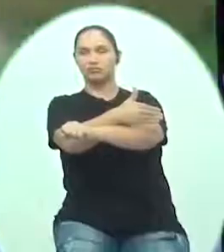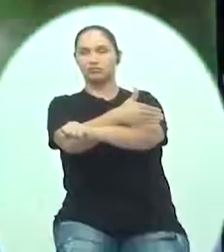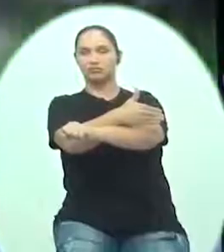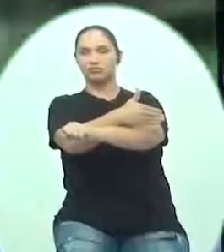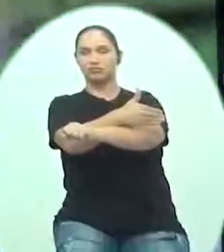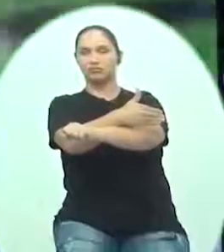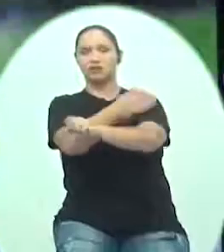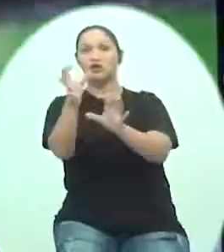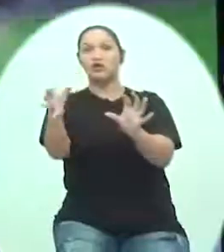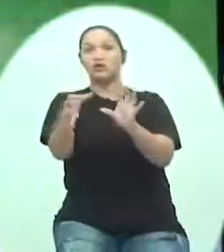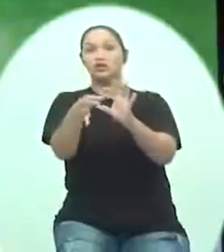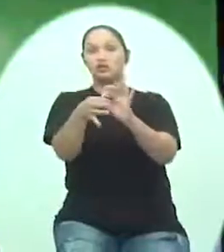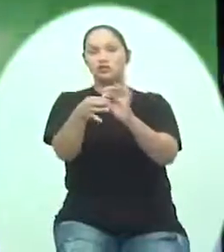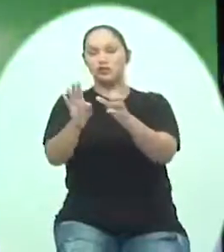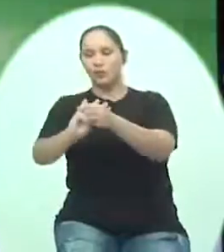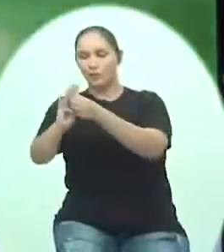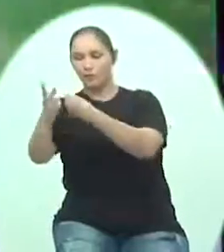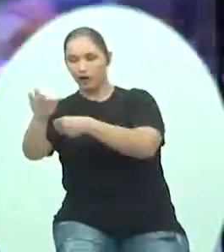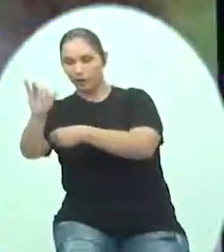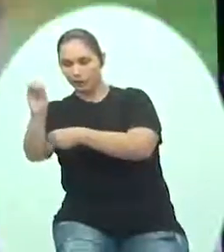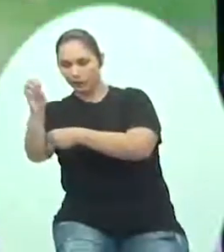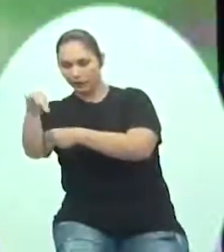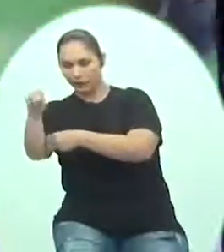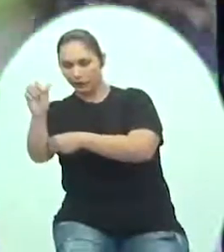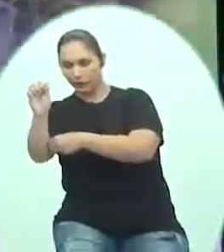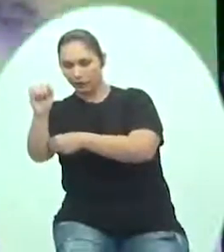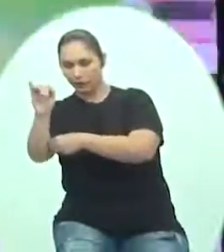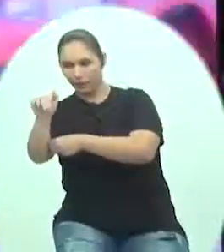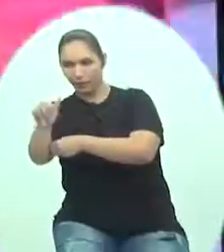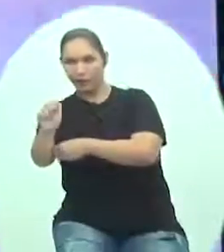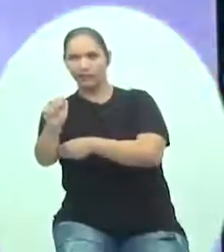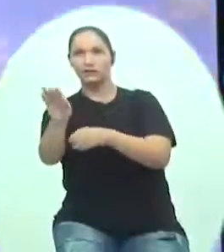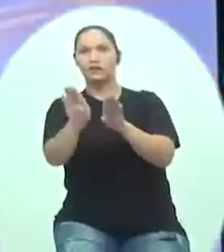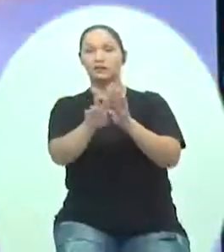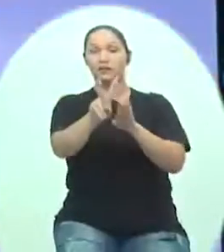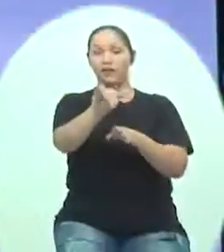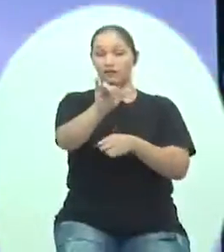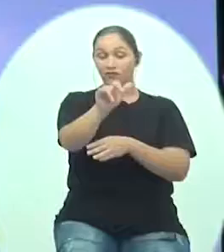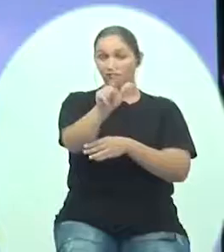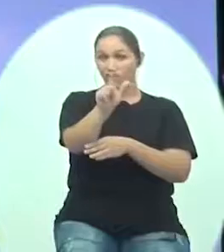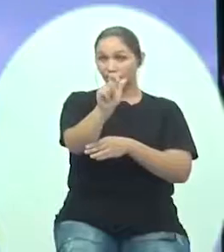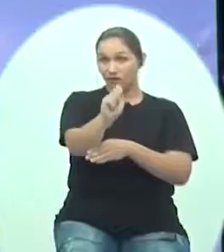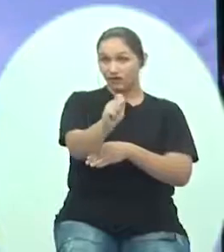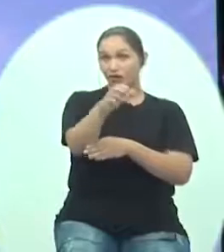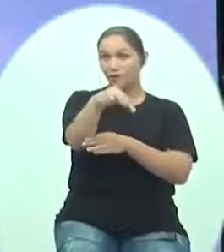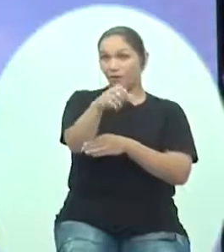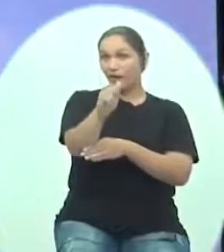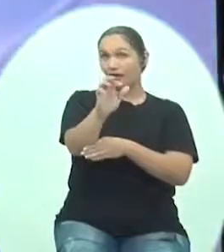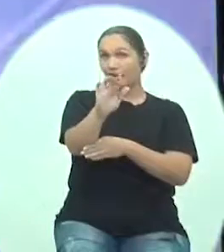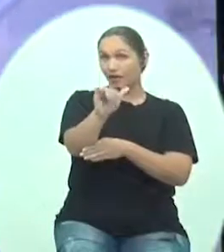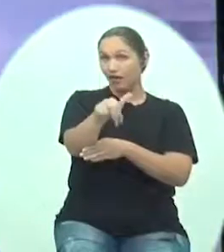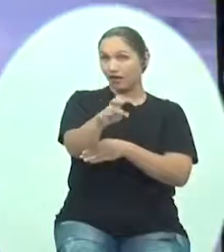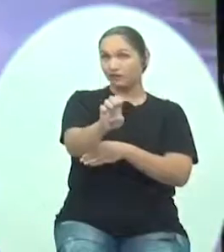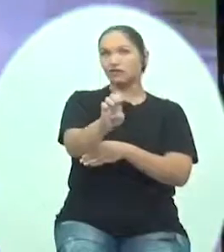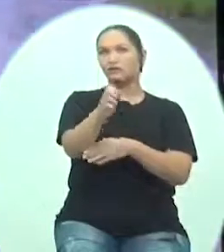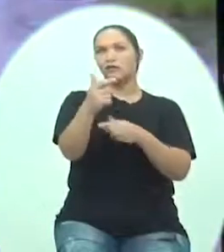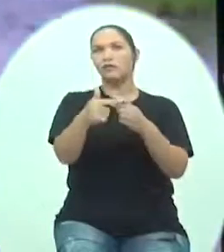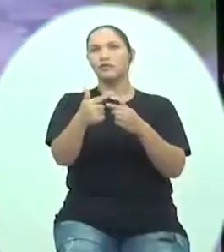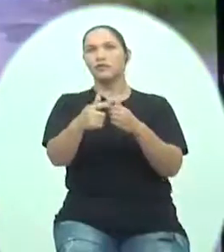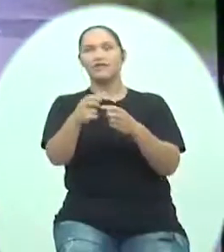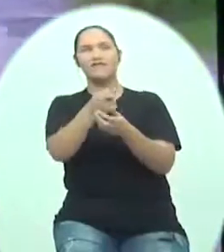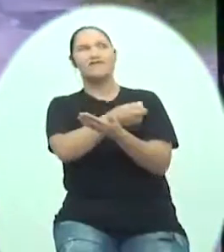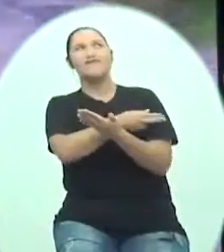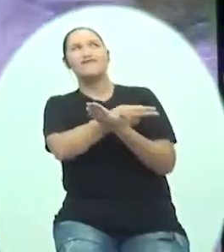eh o caravagio vários e vários acidentes aconteceram ali várias vidas foram ceifada nesse